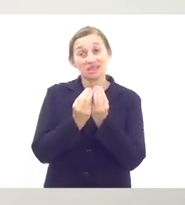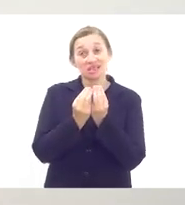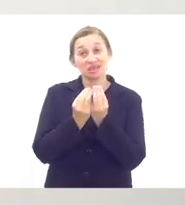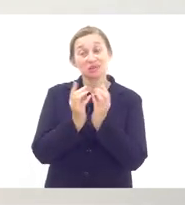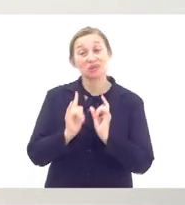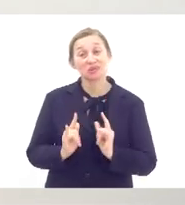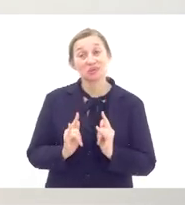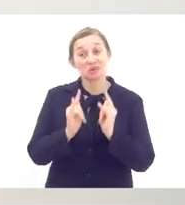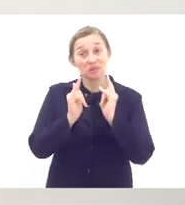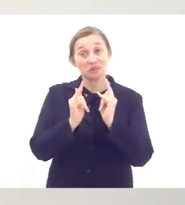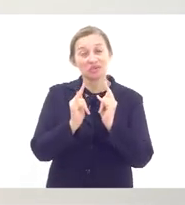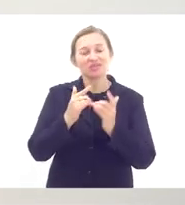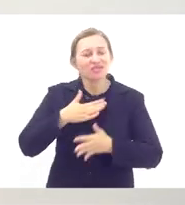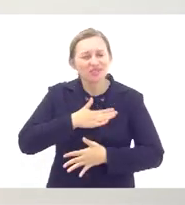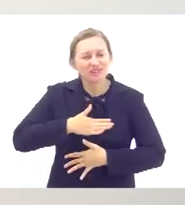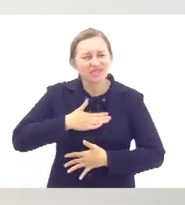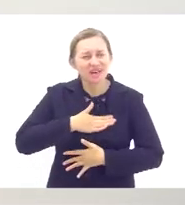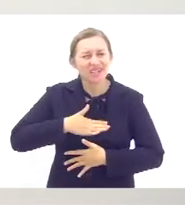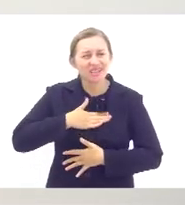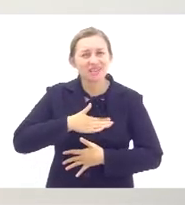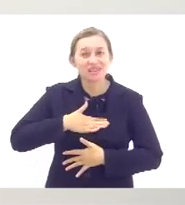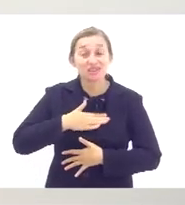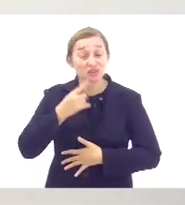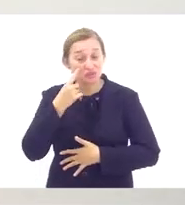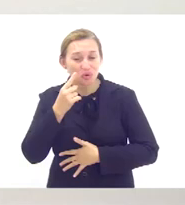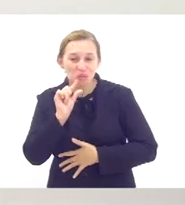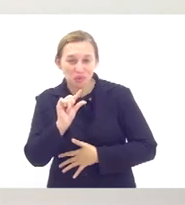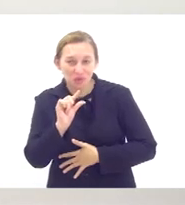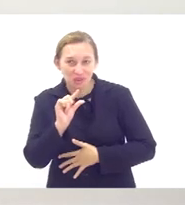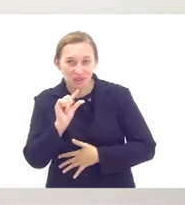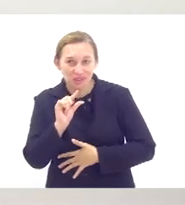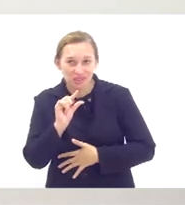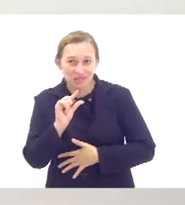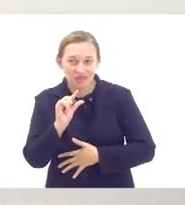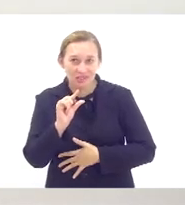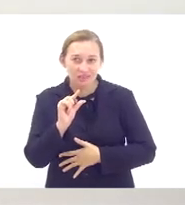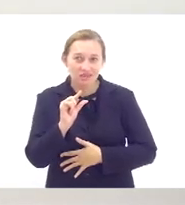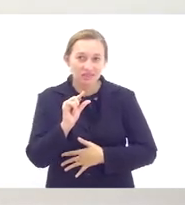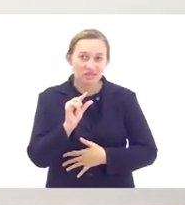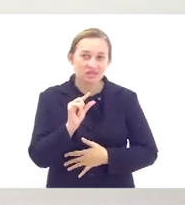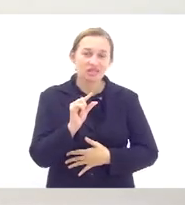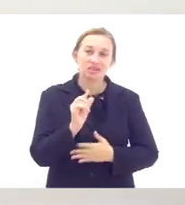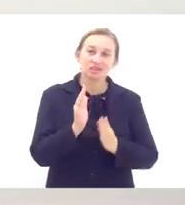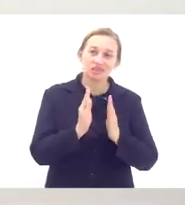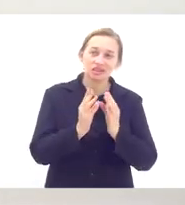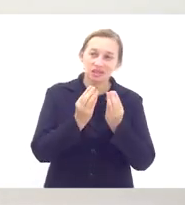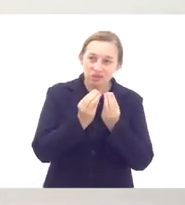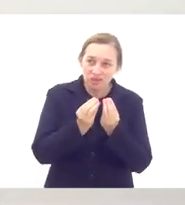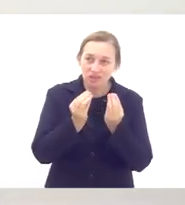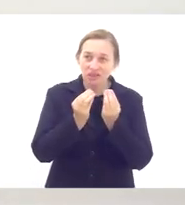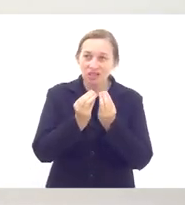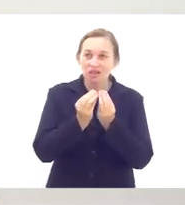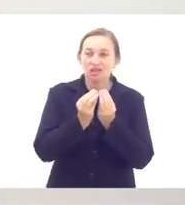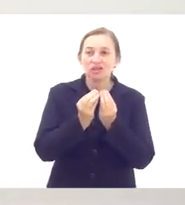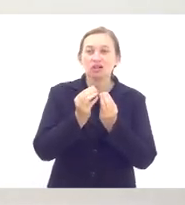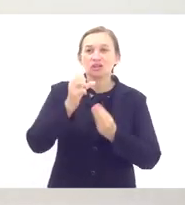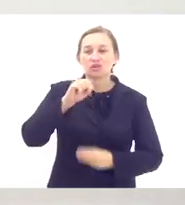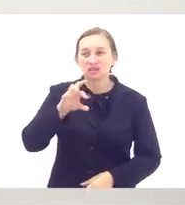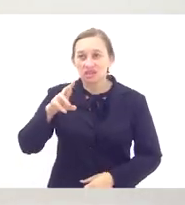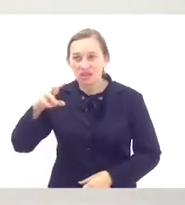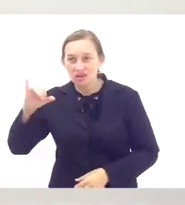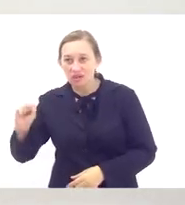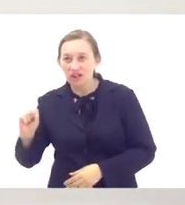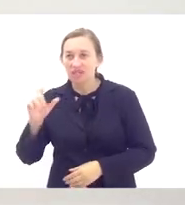eu gostaria de pelo menos assistir um pouquinho da consagração à Nossa Senhora de Fátima. Tá? Então,